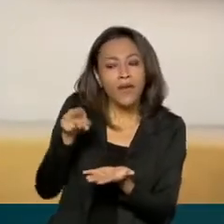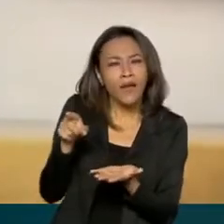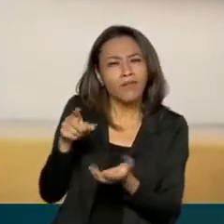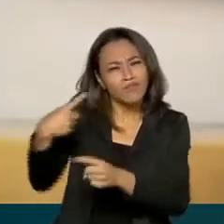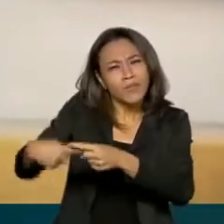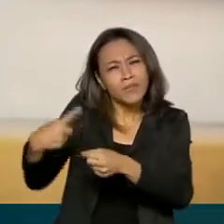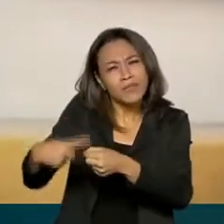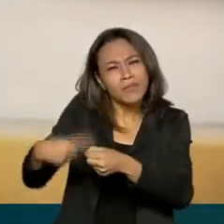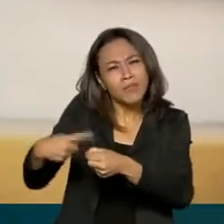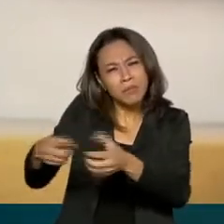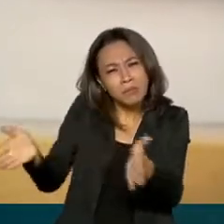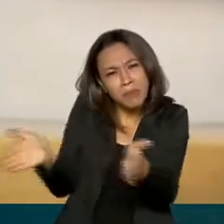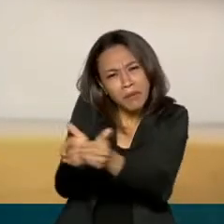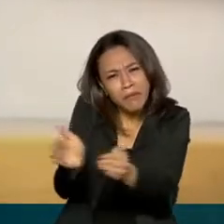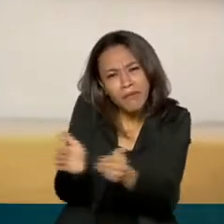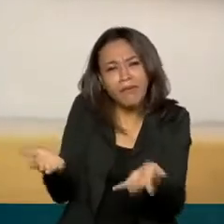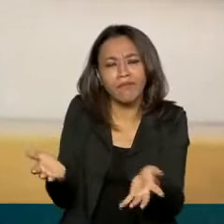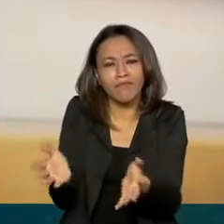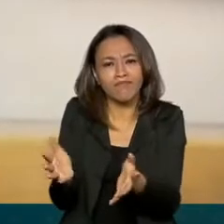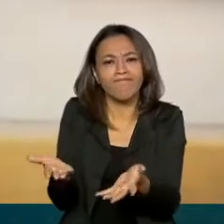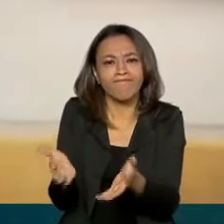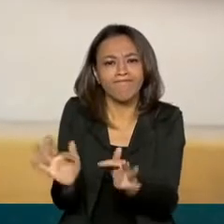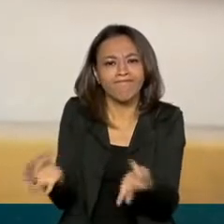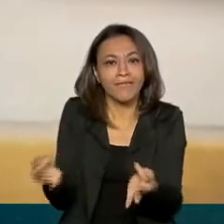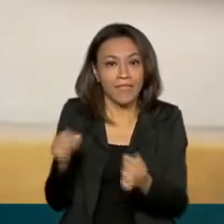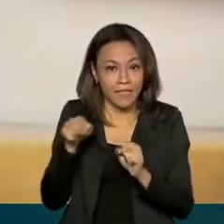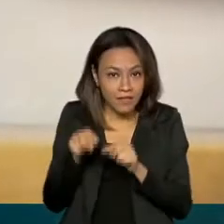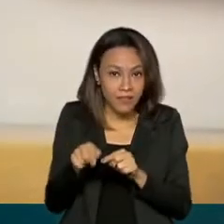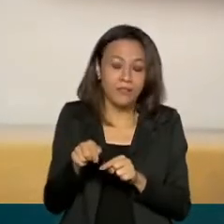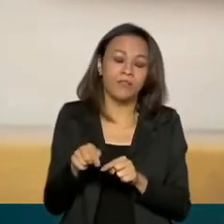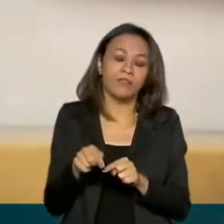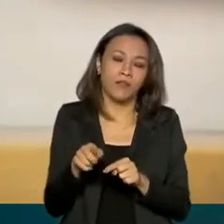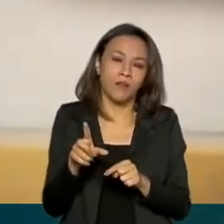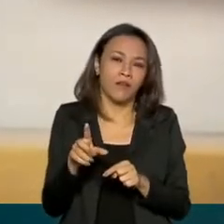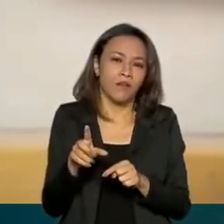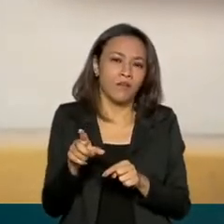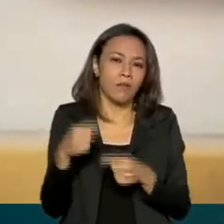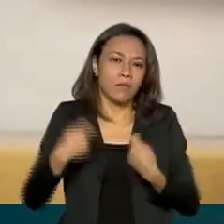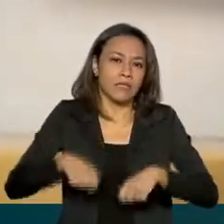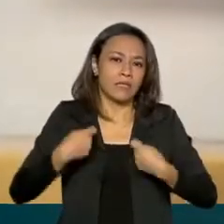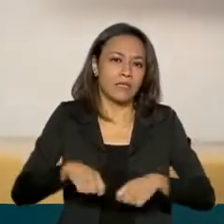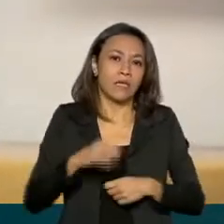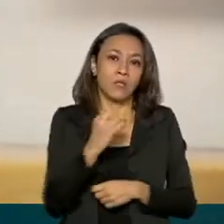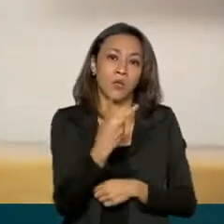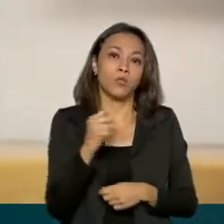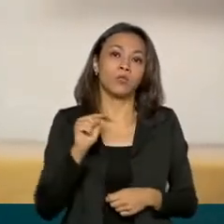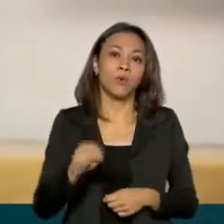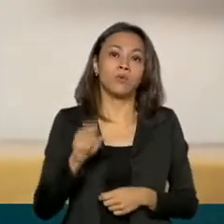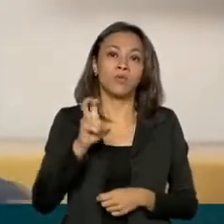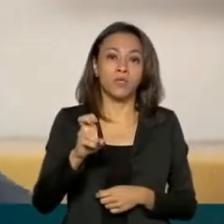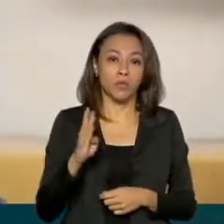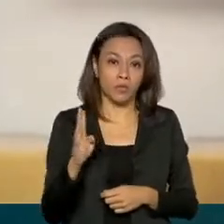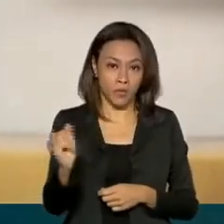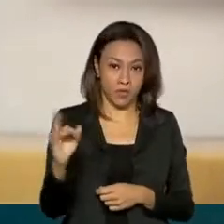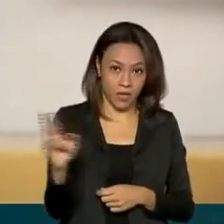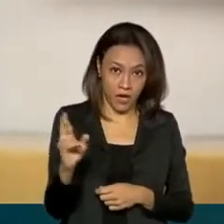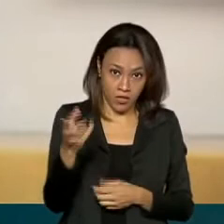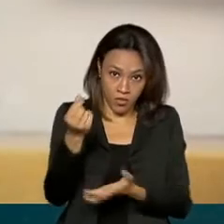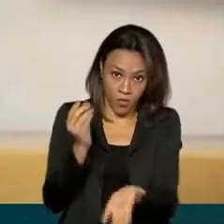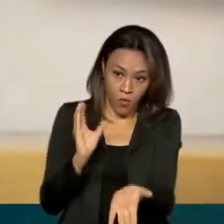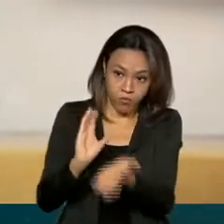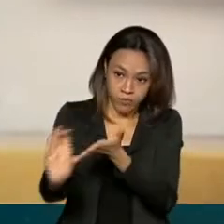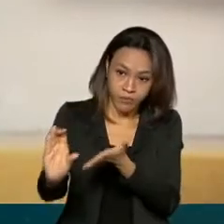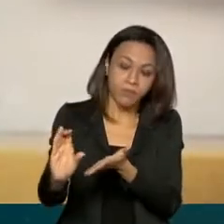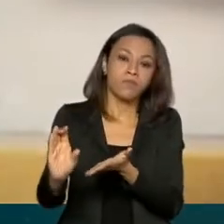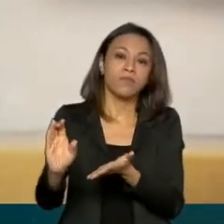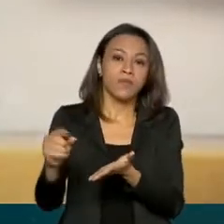pequenos, e isso vai demandar algo na ordem de 2,5 bilhões de reais para serem descontados